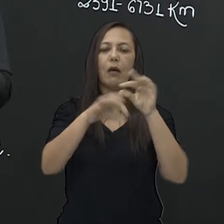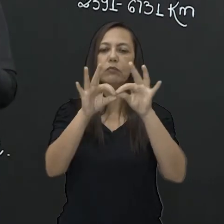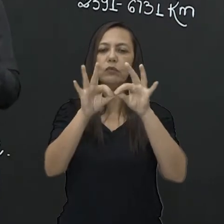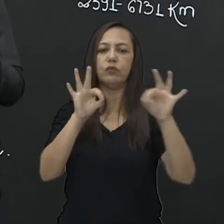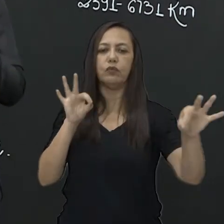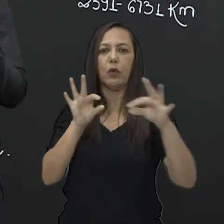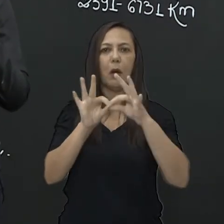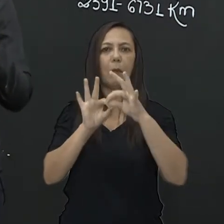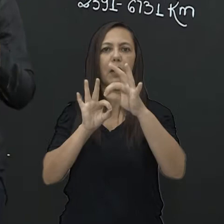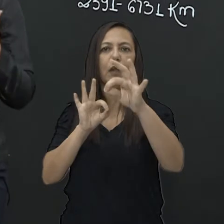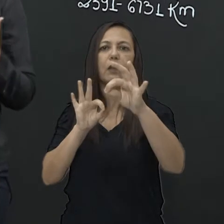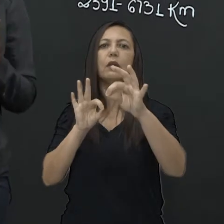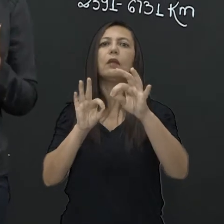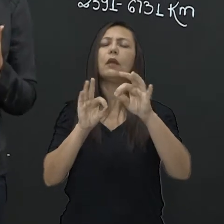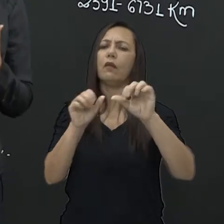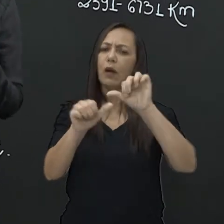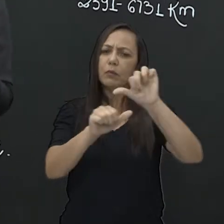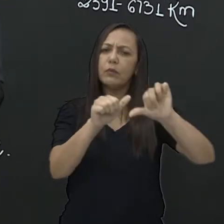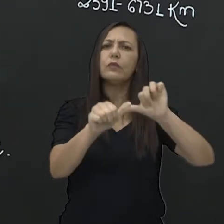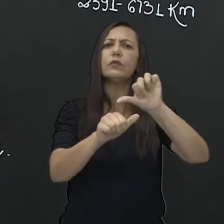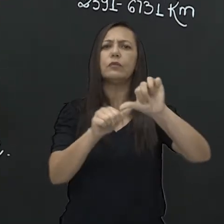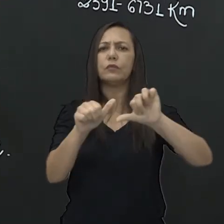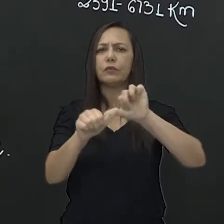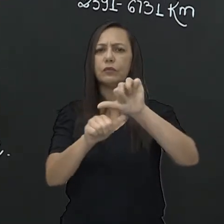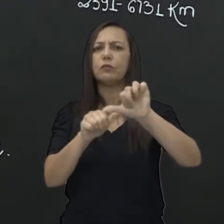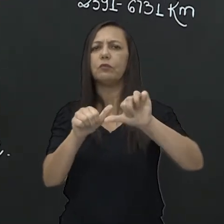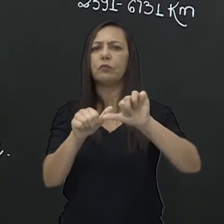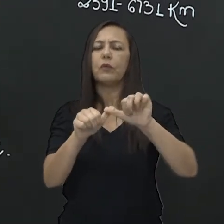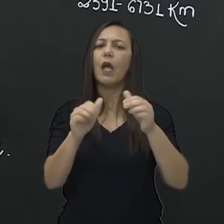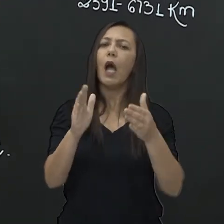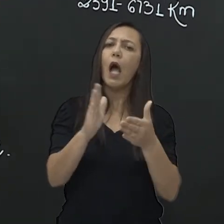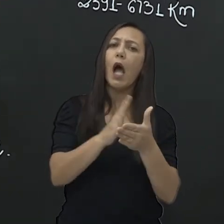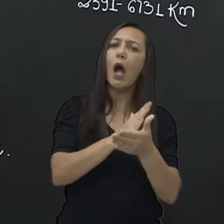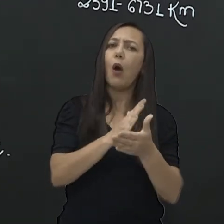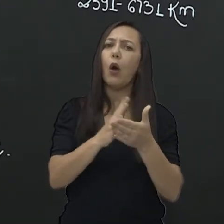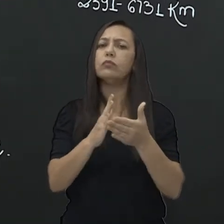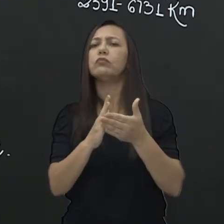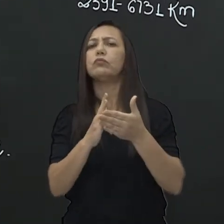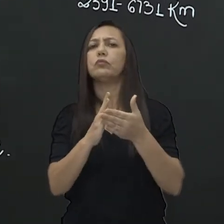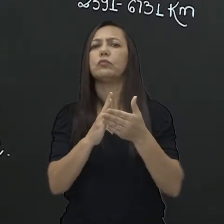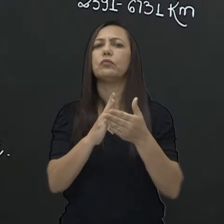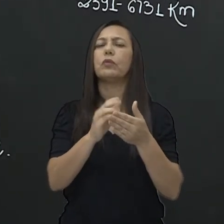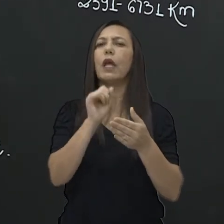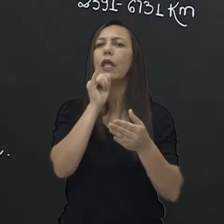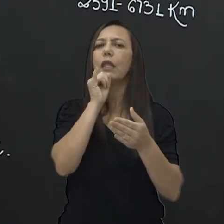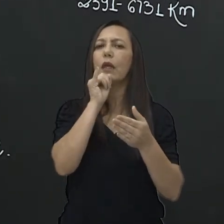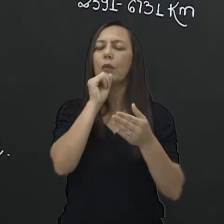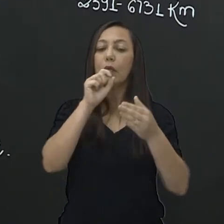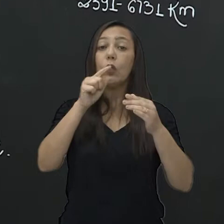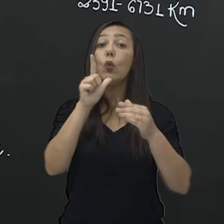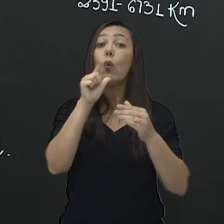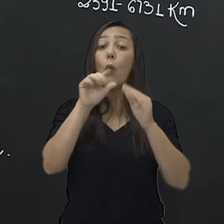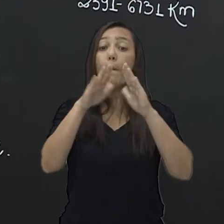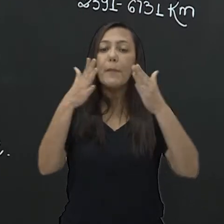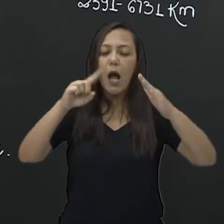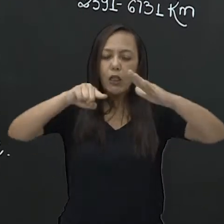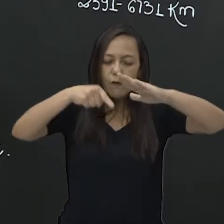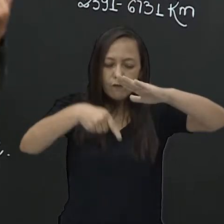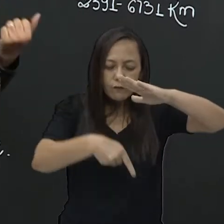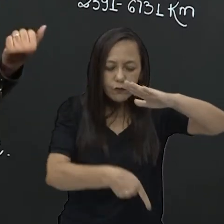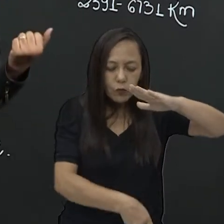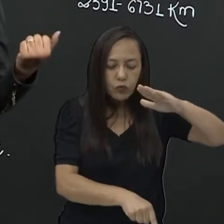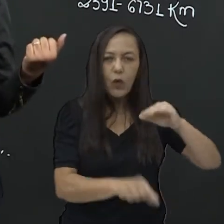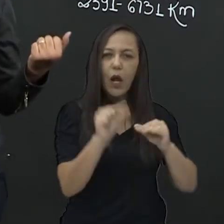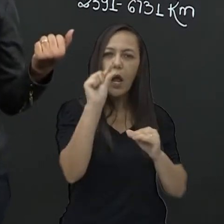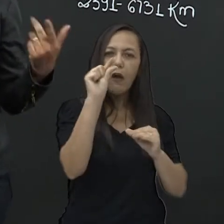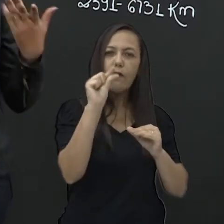A medida ela vai variar, então eu tenho, por exemplo, porções da crosta oceânica, o assoalho lá no fundo do oceano, que são bem mais